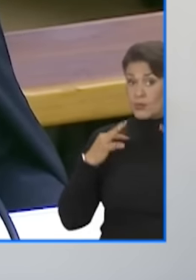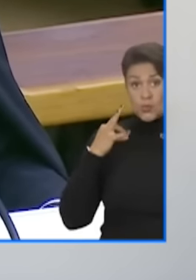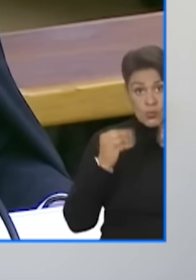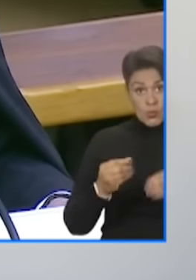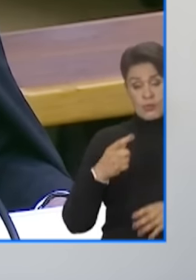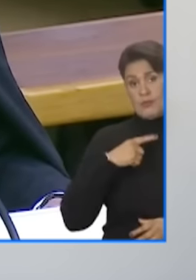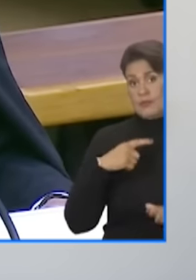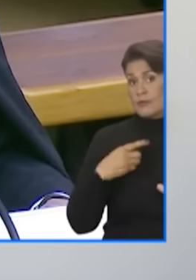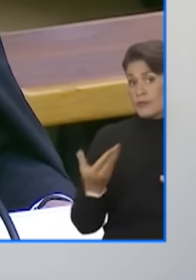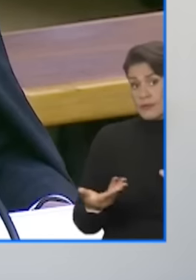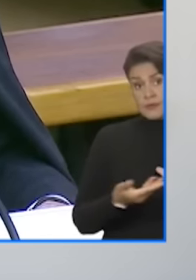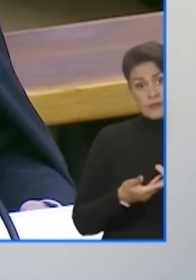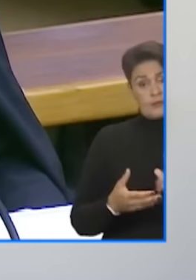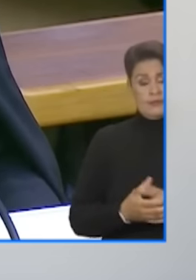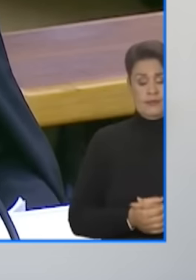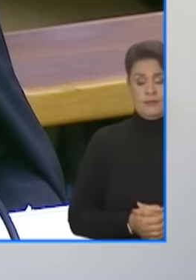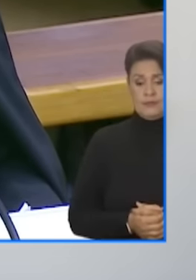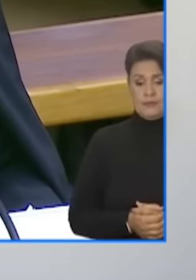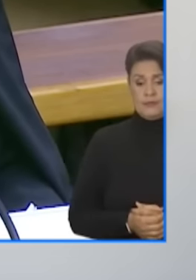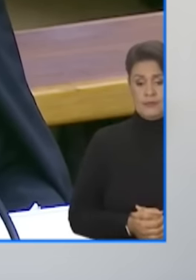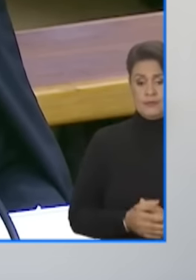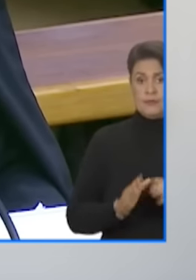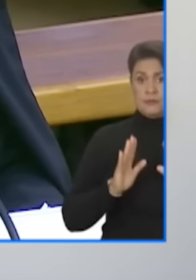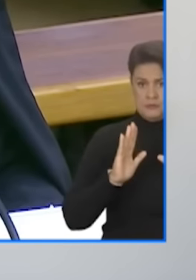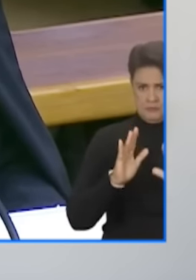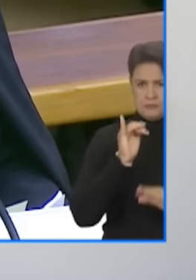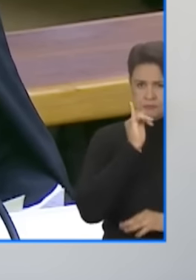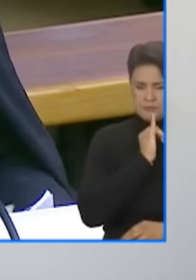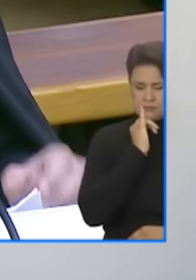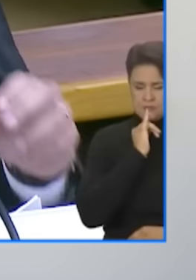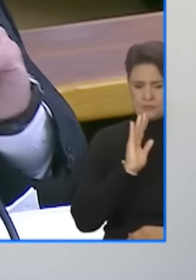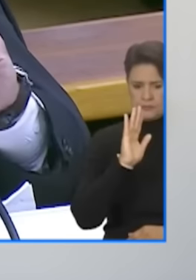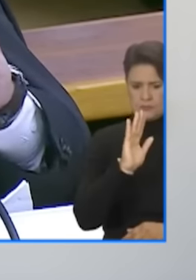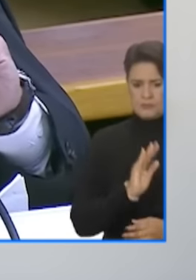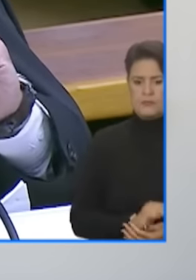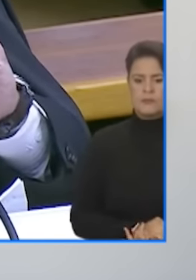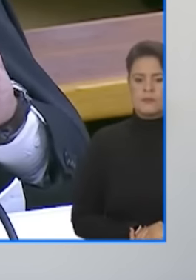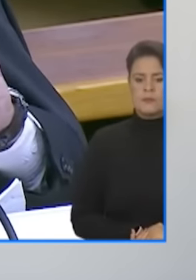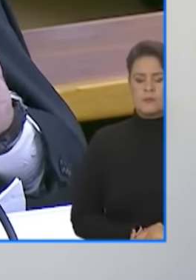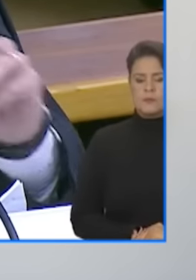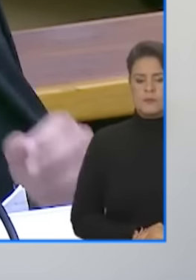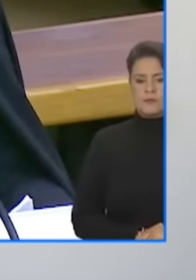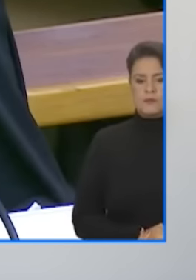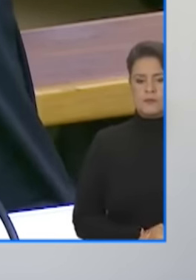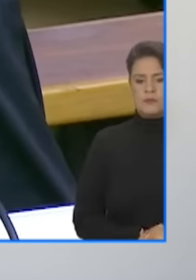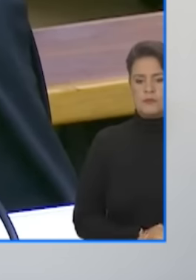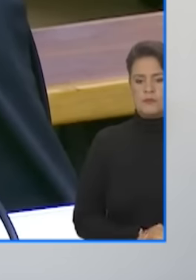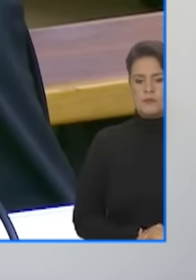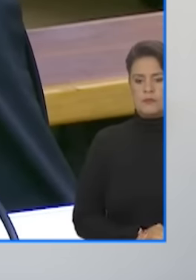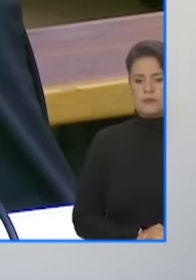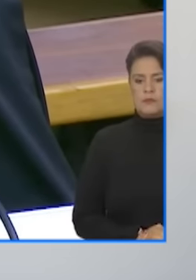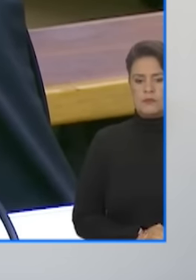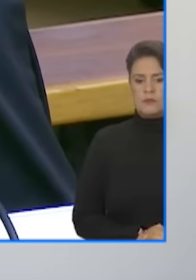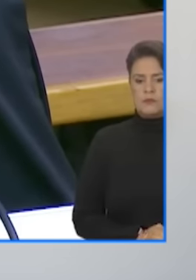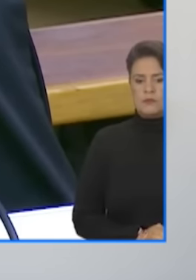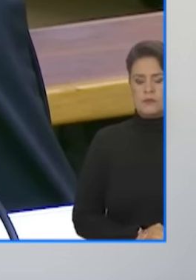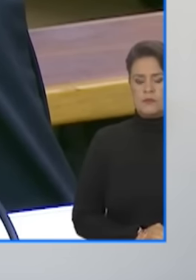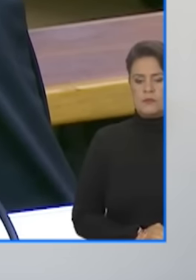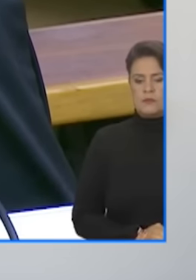TRE, supondo um desembargador que fizesse isso, possivelmente, eu não digo nem provável, mas possivelmente houvesse alguma